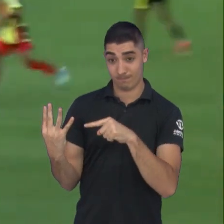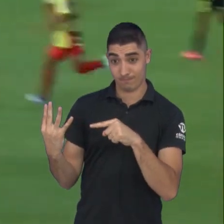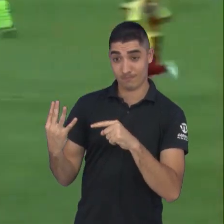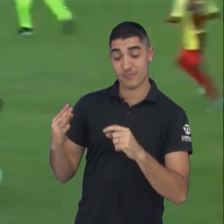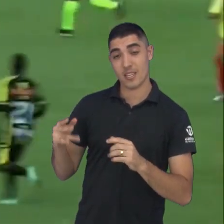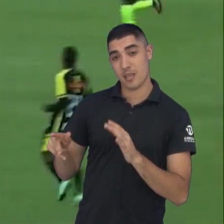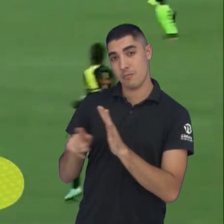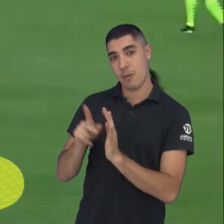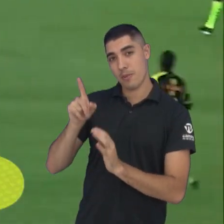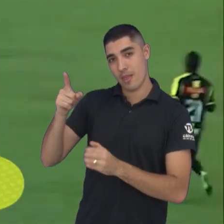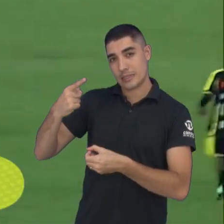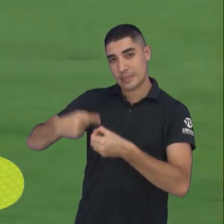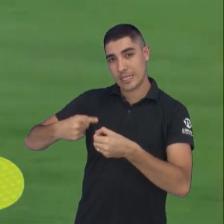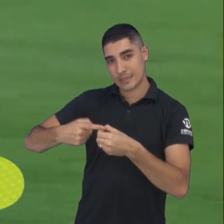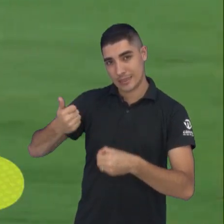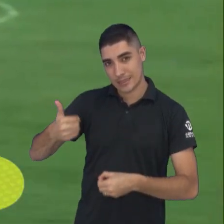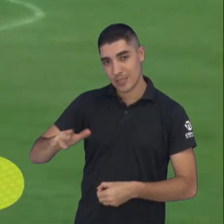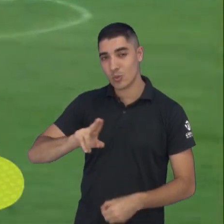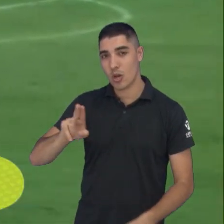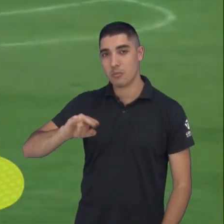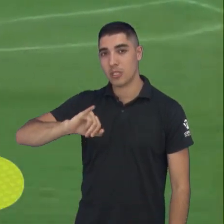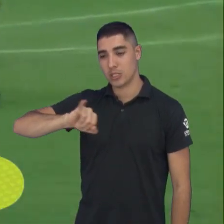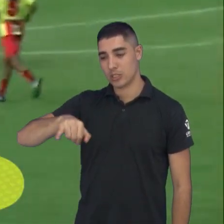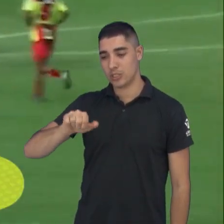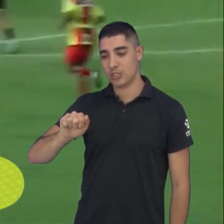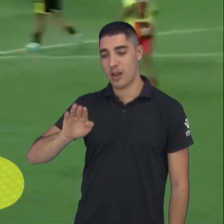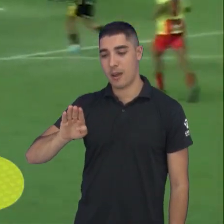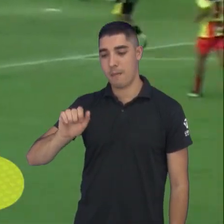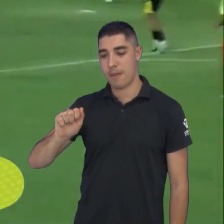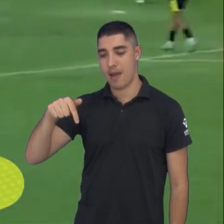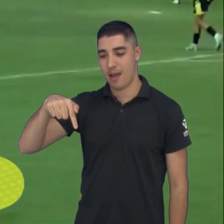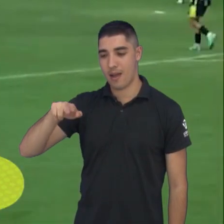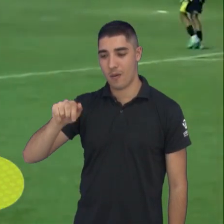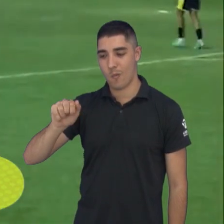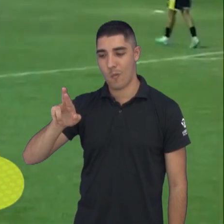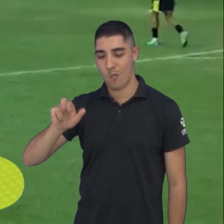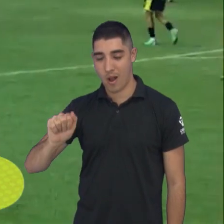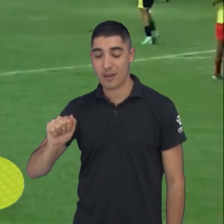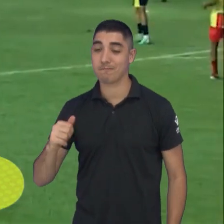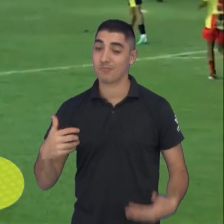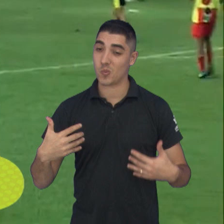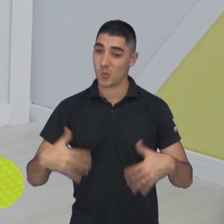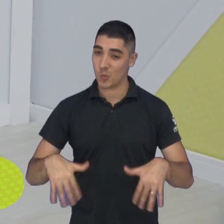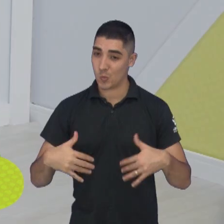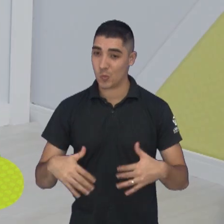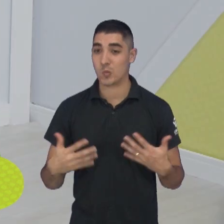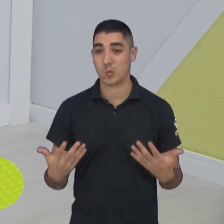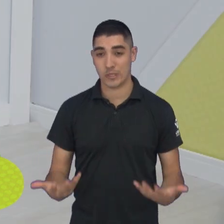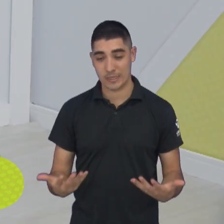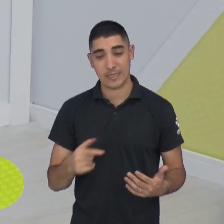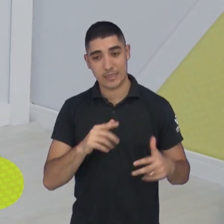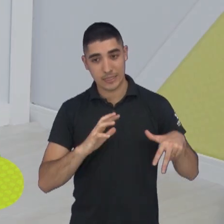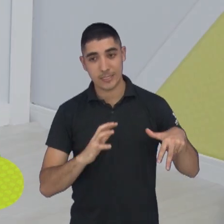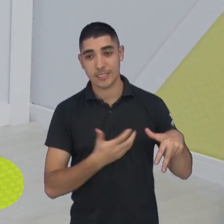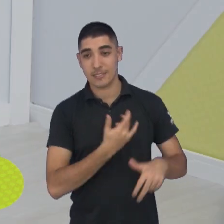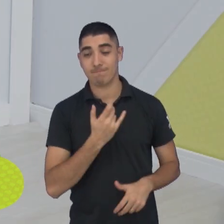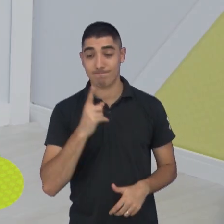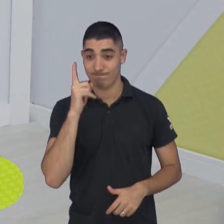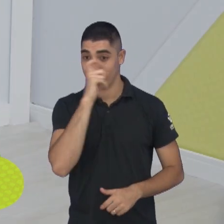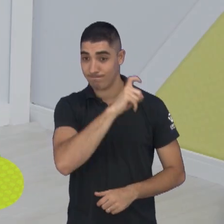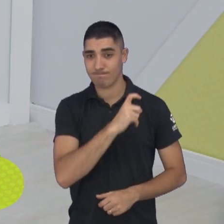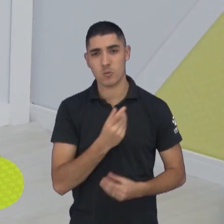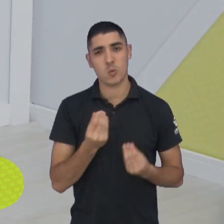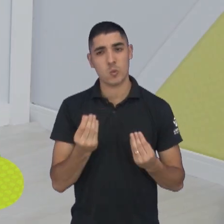cima do Joseense. Que faz esse Joseense. Olha aí o gol do Matheus Ney na saída do goleiro da equipe do Joseense. Tá aí, Brunão, 4-0